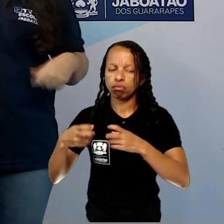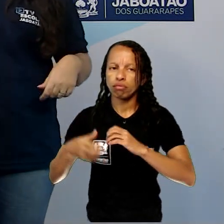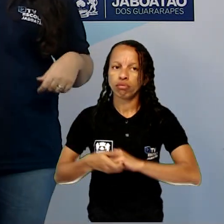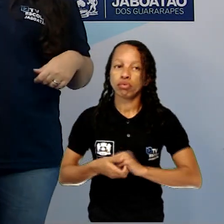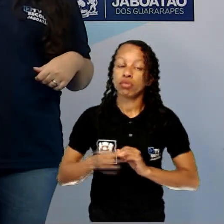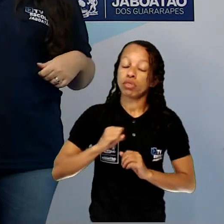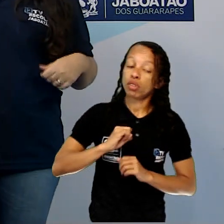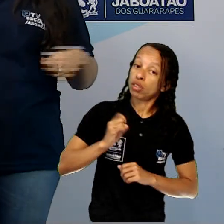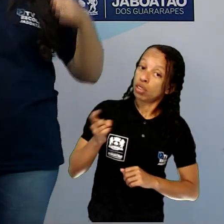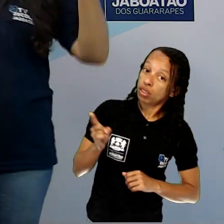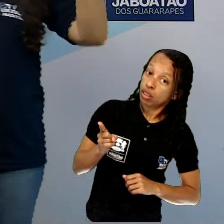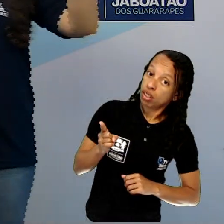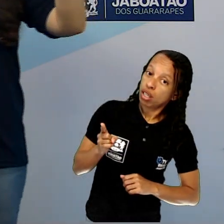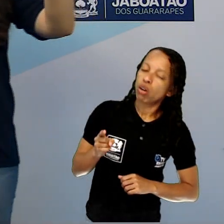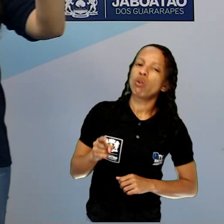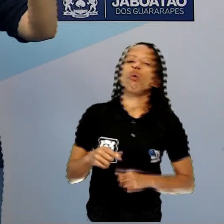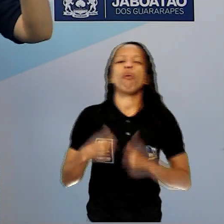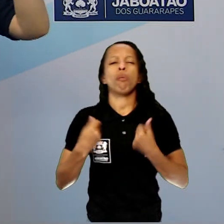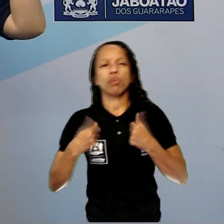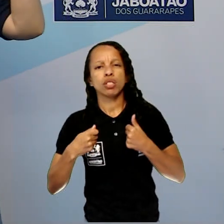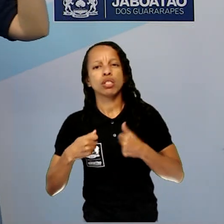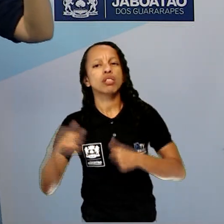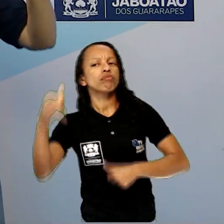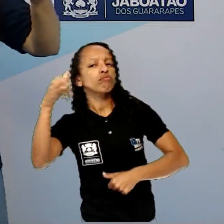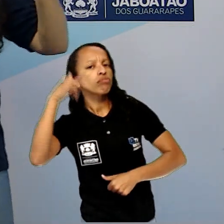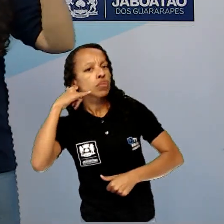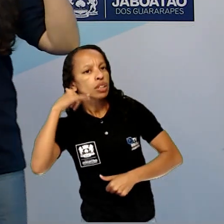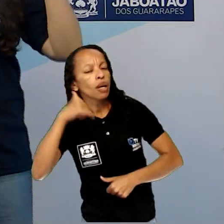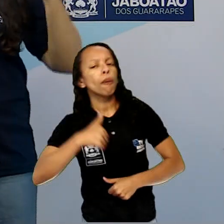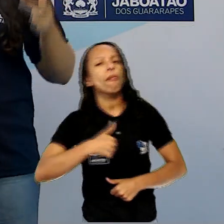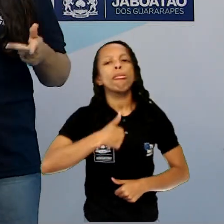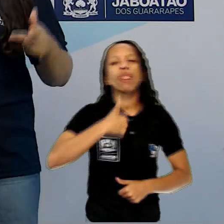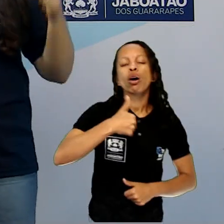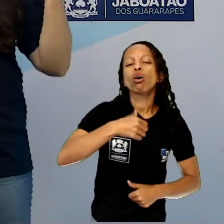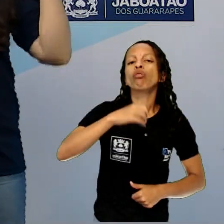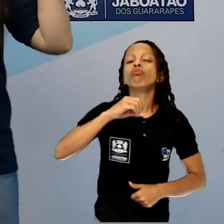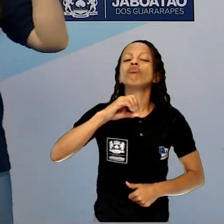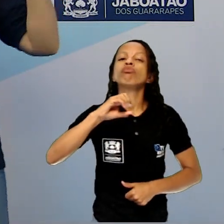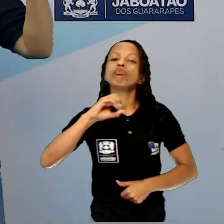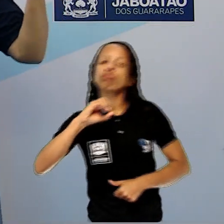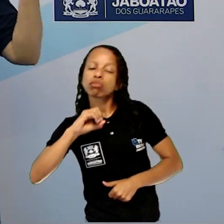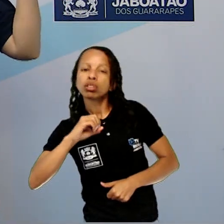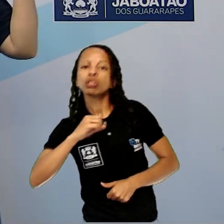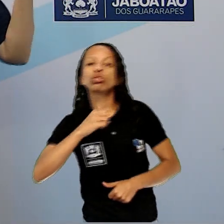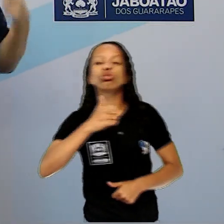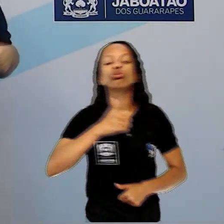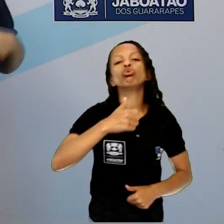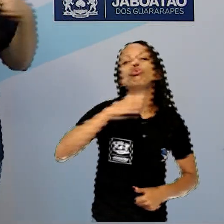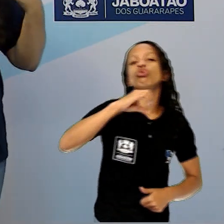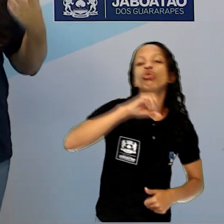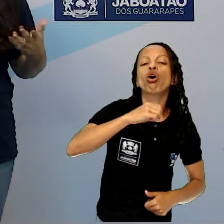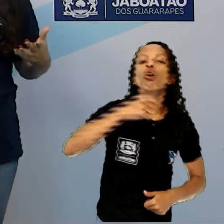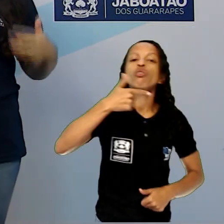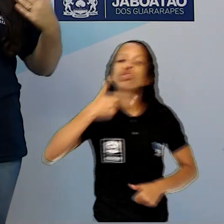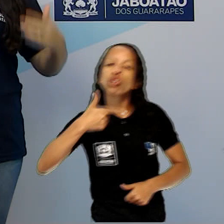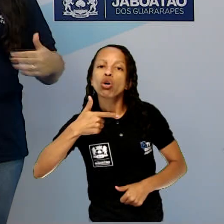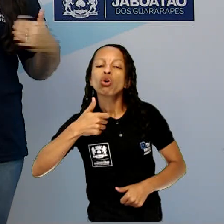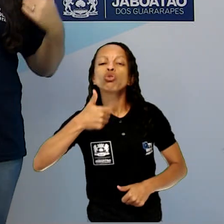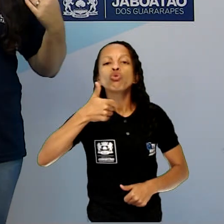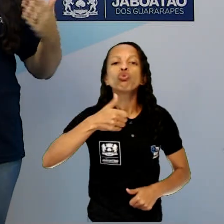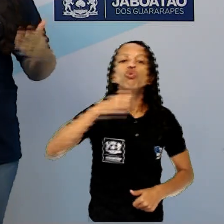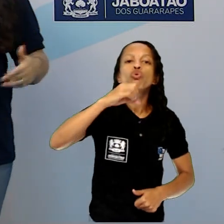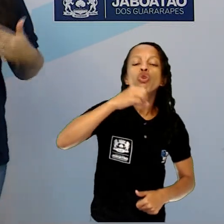não, ligue. Lembra, 190, 192, 193. Polícia, bombeiros, SAMU,